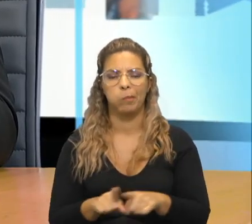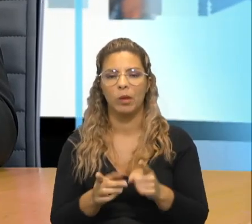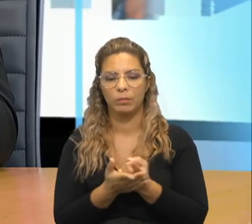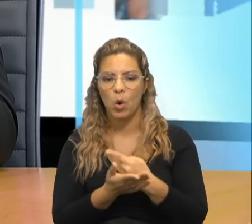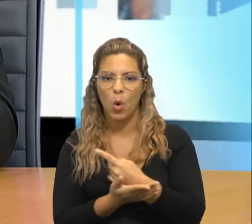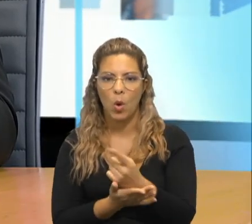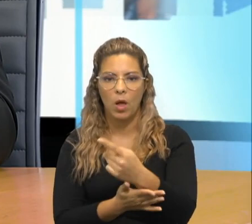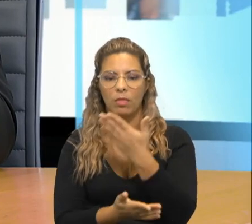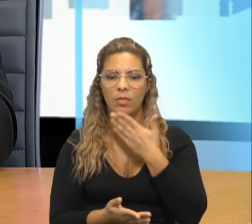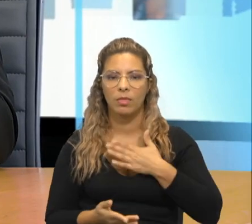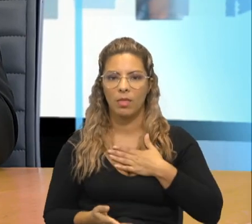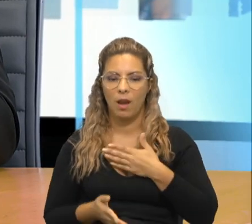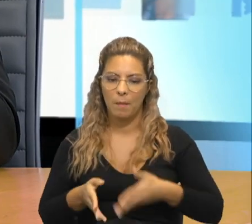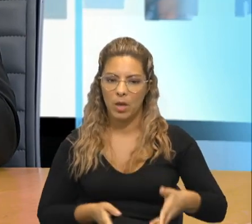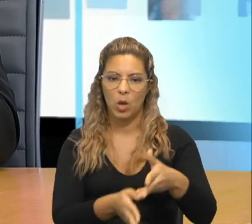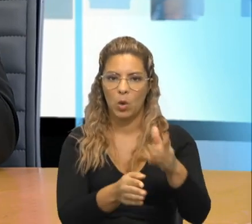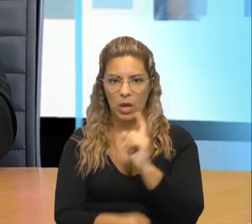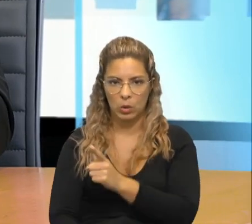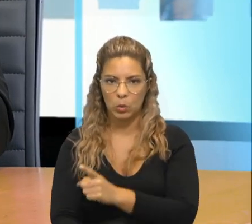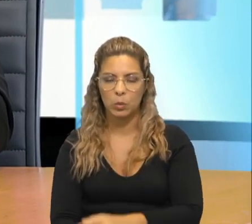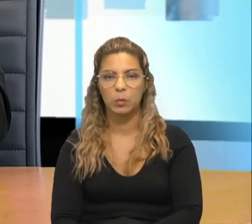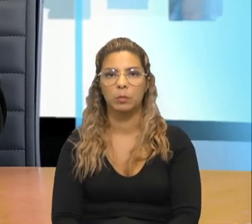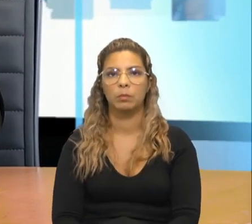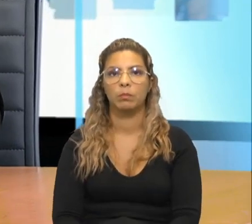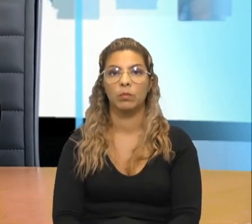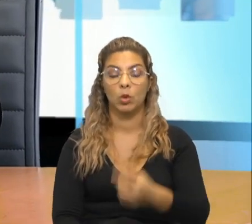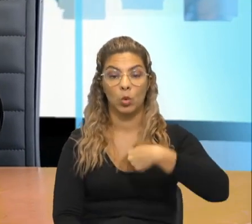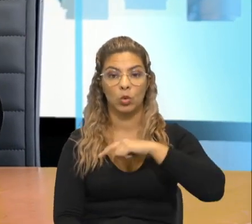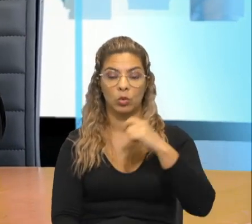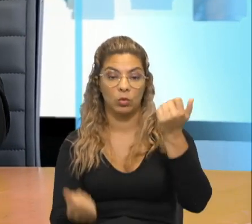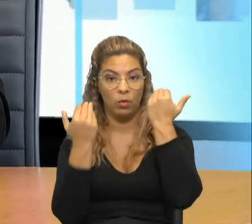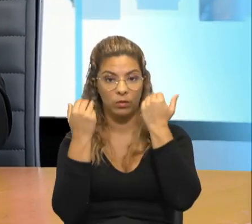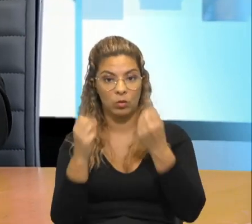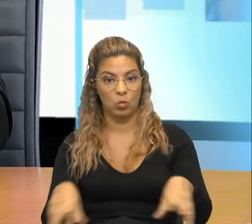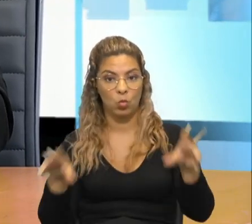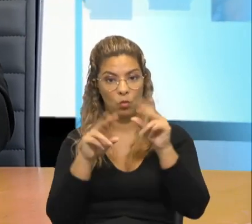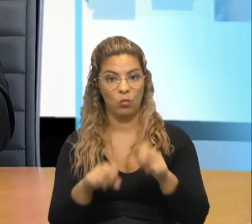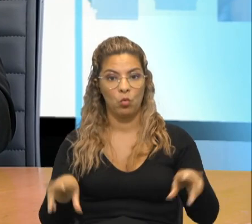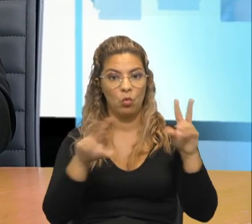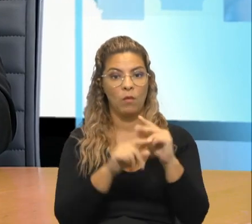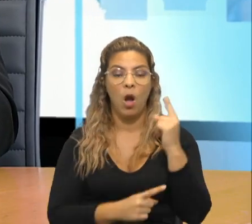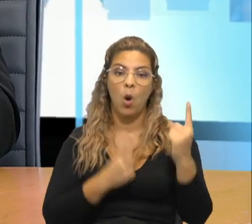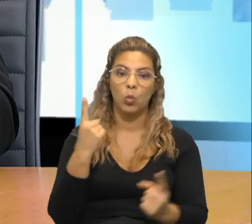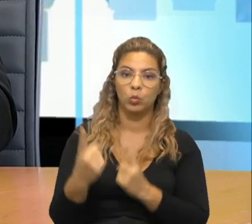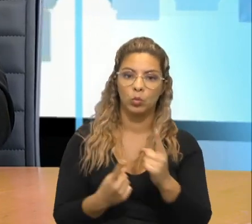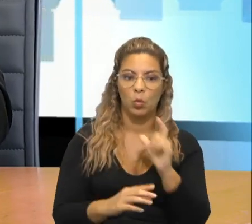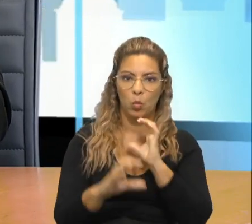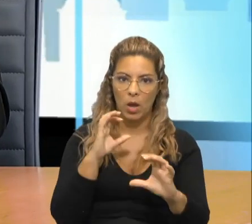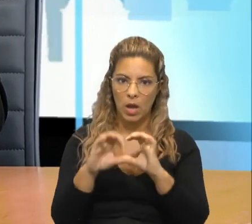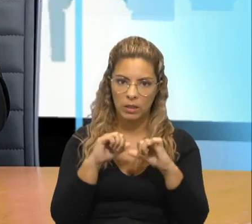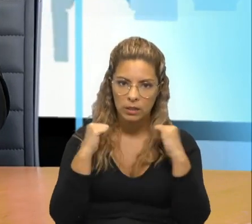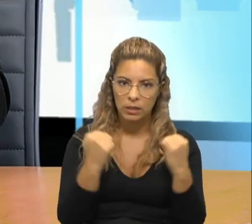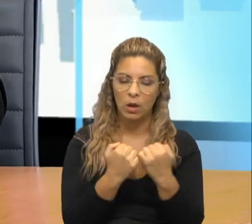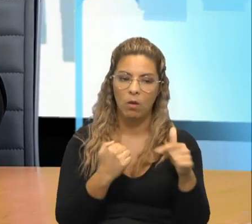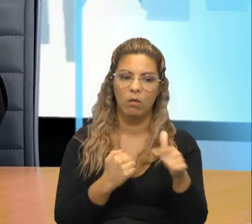vos orienta? Olha, para mim, eu acho que foi novidade para muita gente, porque enquanto para uns a comunicação é apenas um meio